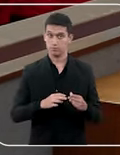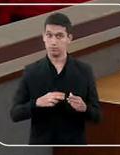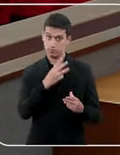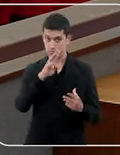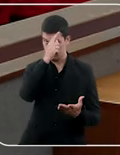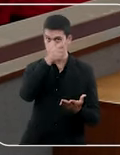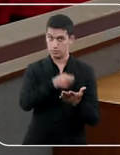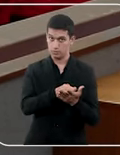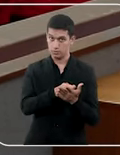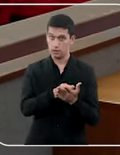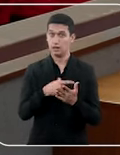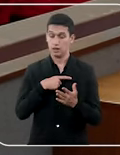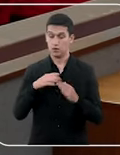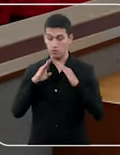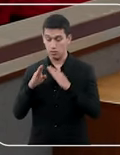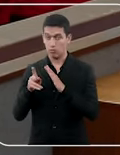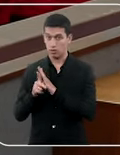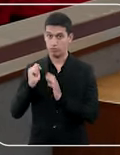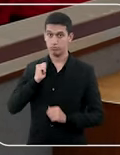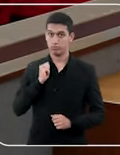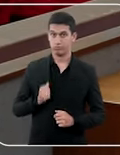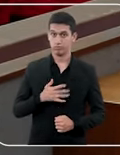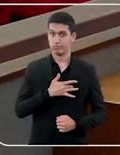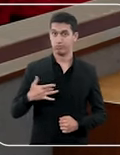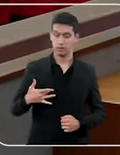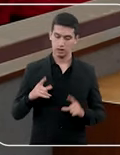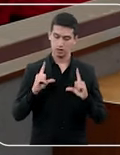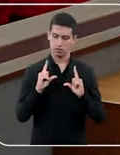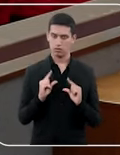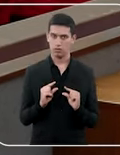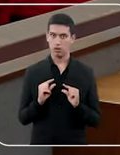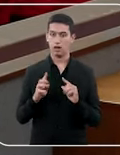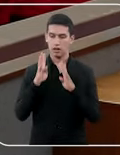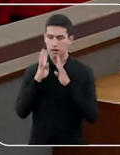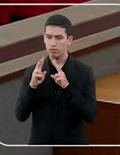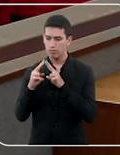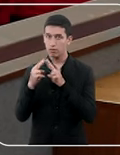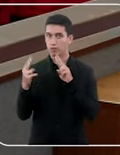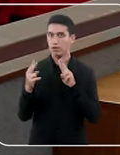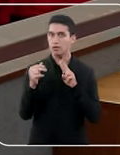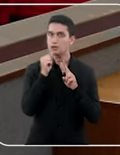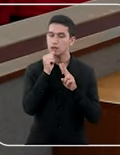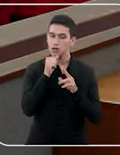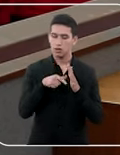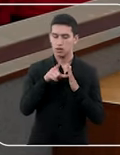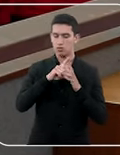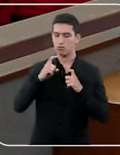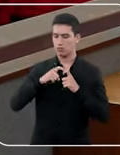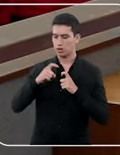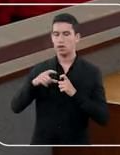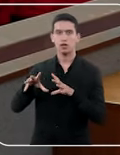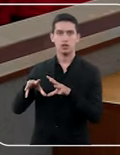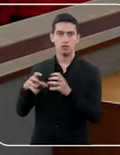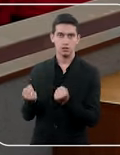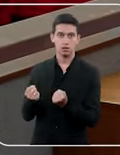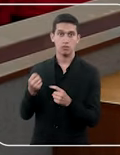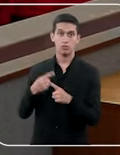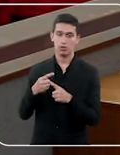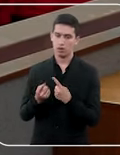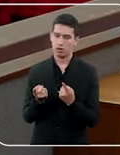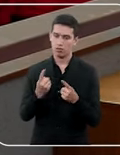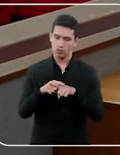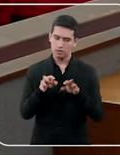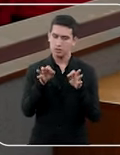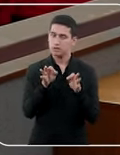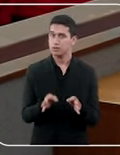terceira turma decidiu que é vedado ao plano de saúde diminuir o atendimento home care sem indicação médica por violação aos princípios